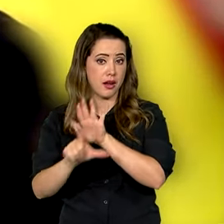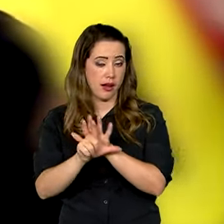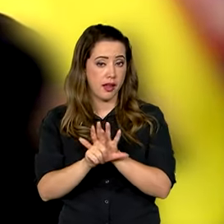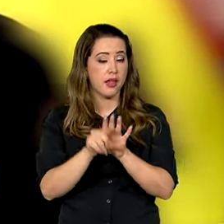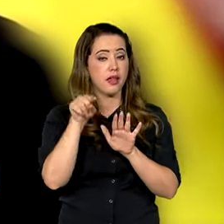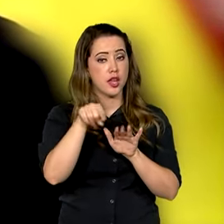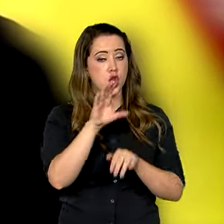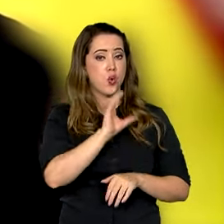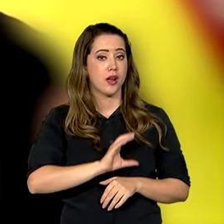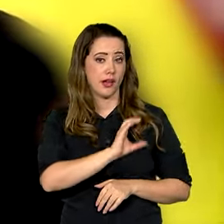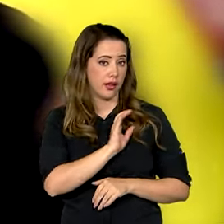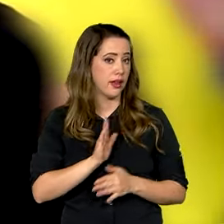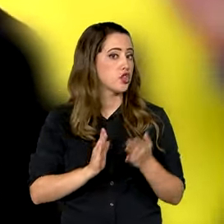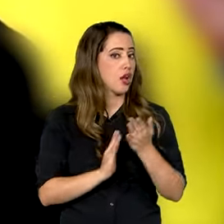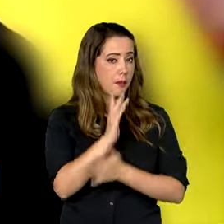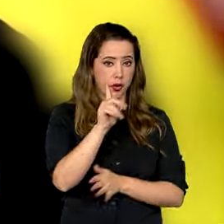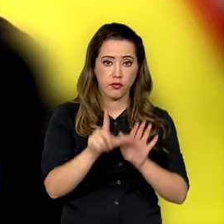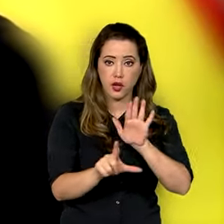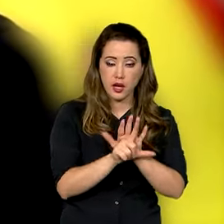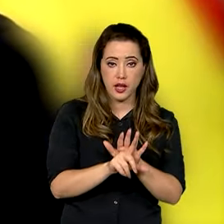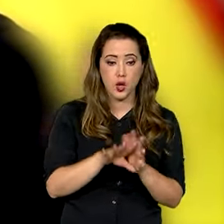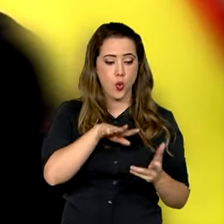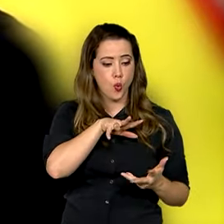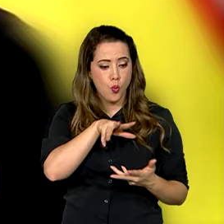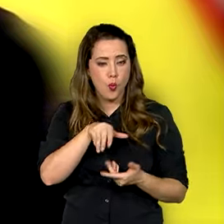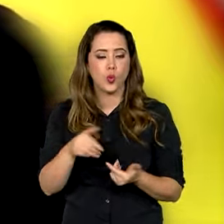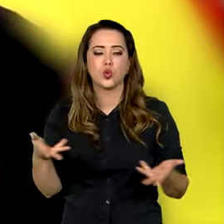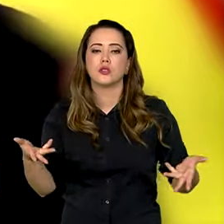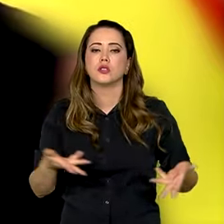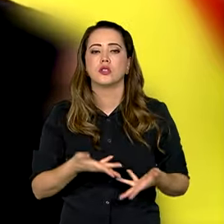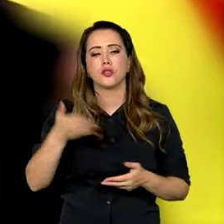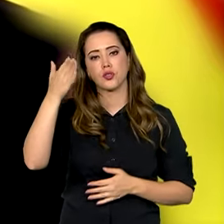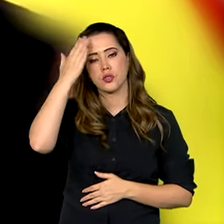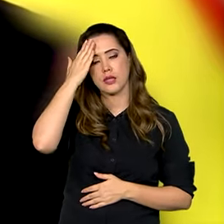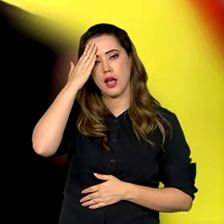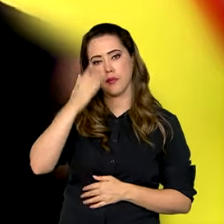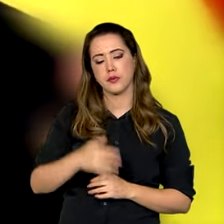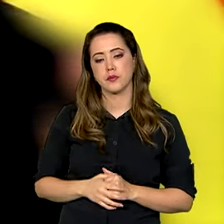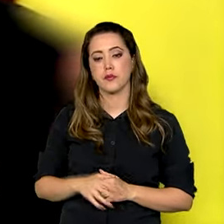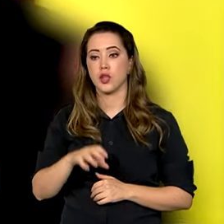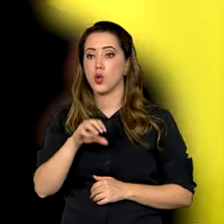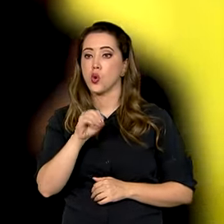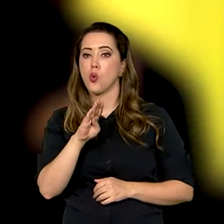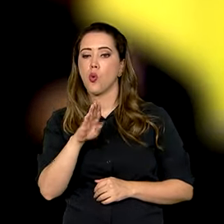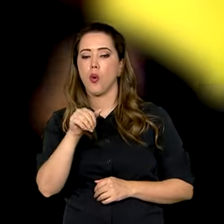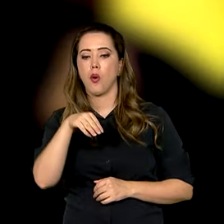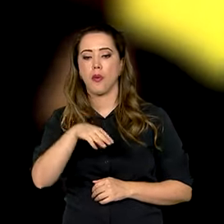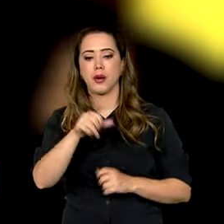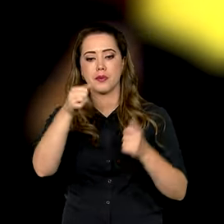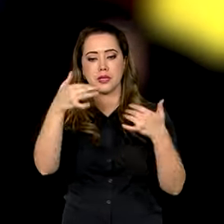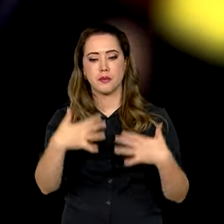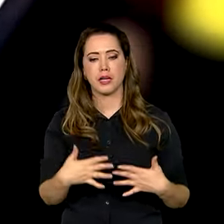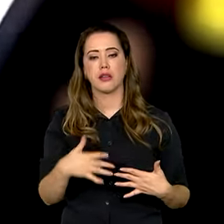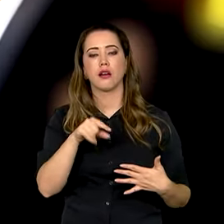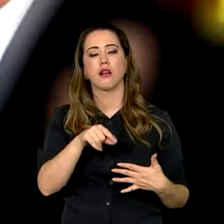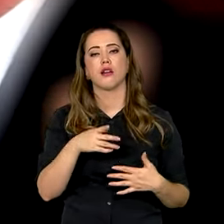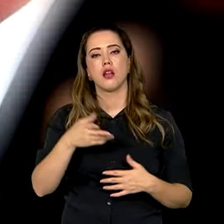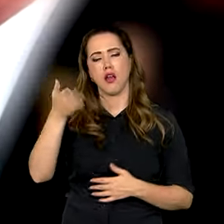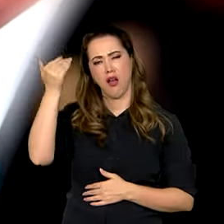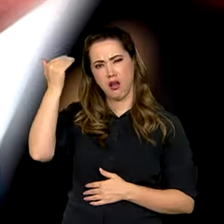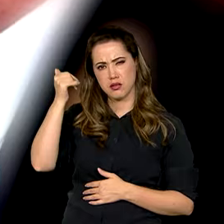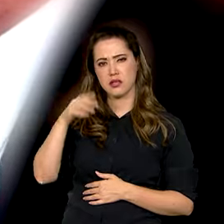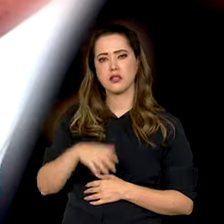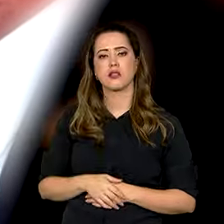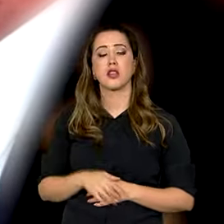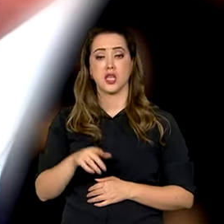legislação, o mundo inteiro hoje sabe, né? O Obama, esses dias, numa conferência, disse que ele se arrependia